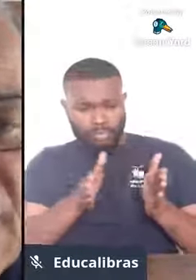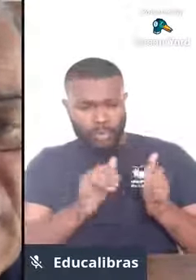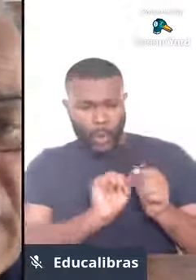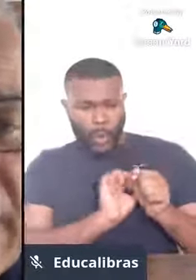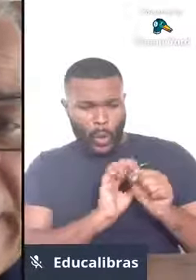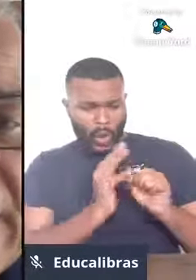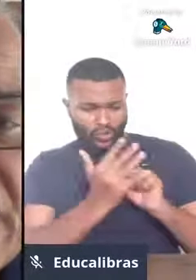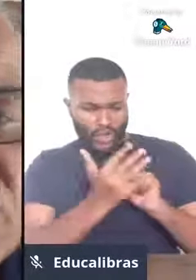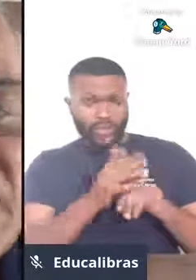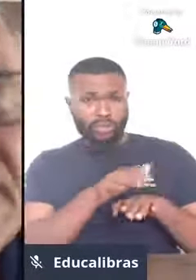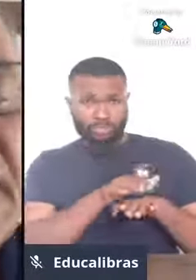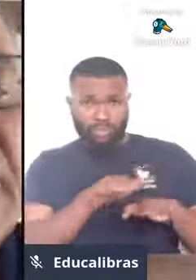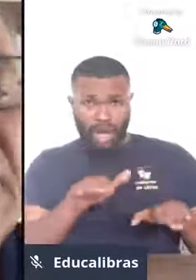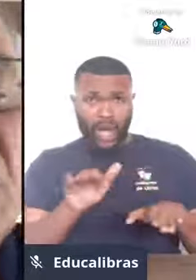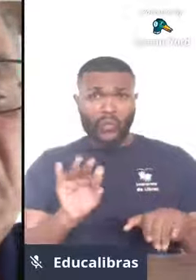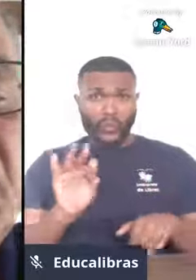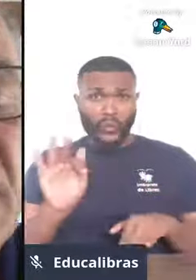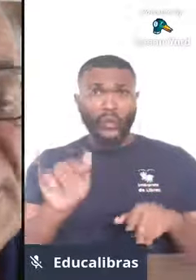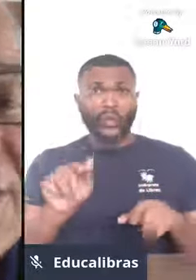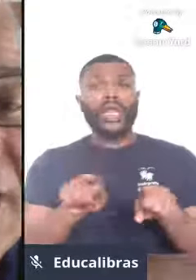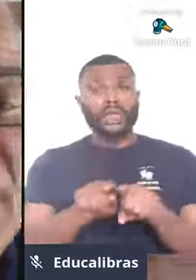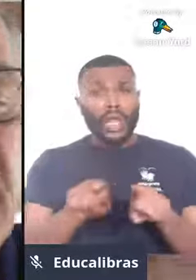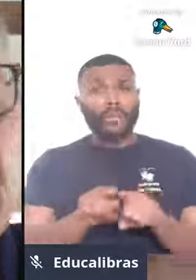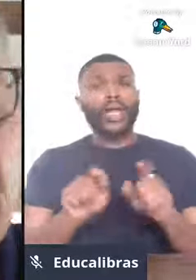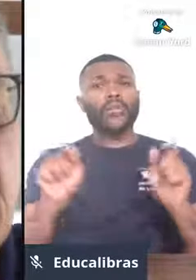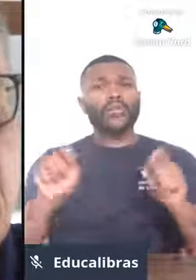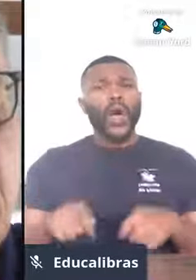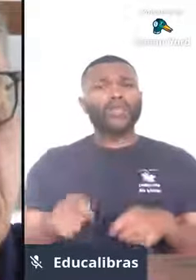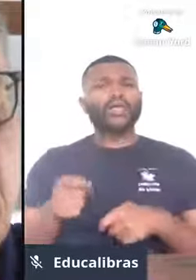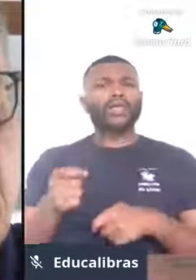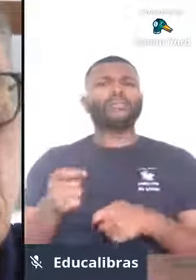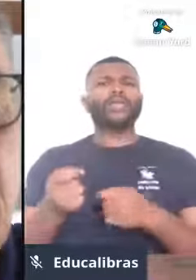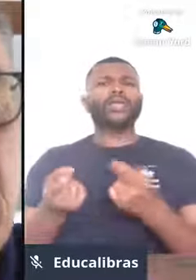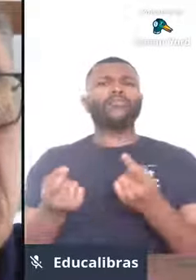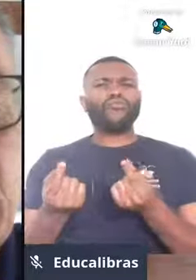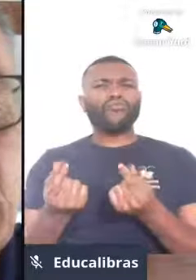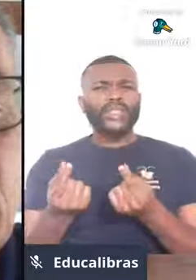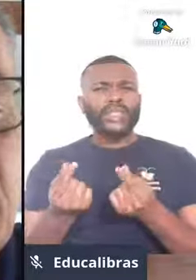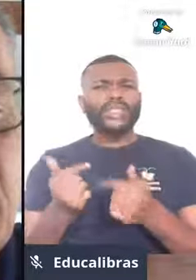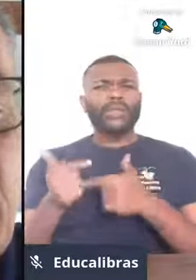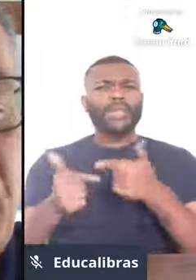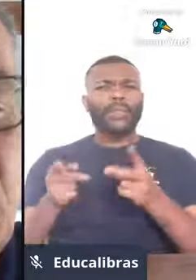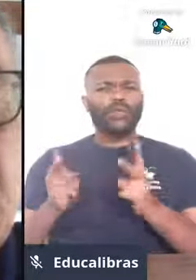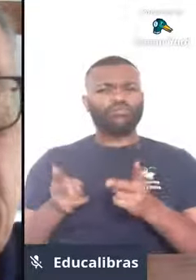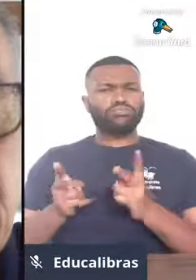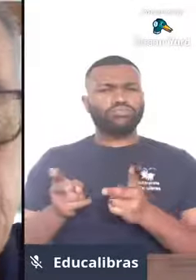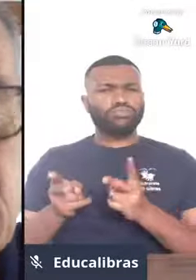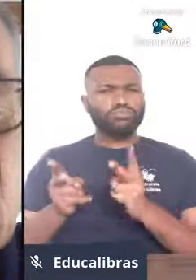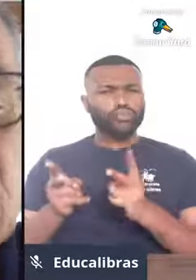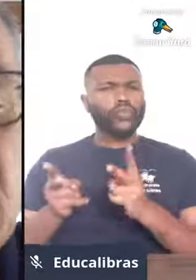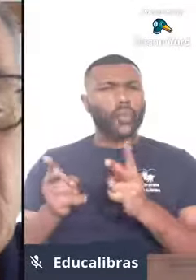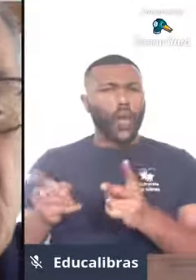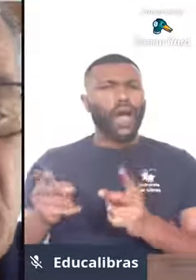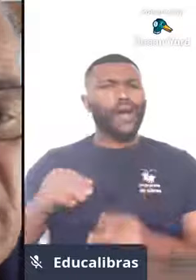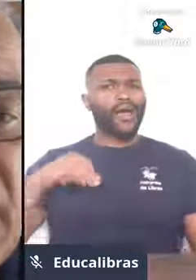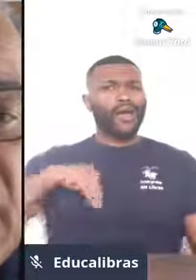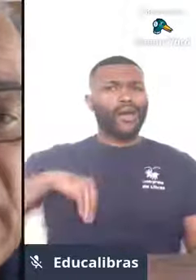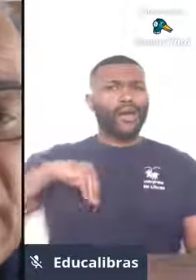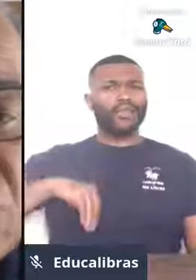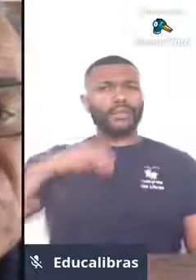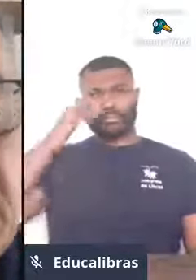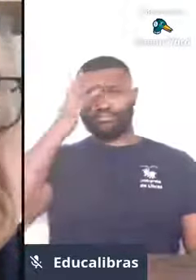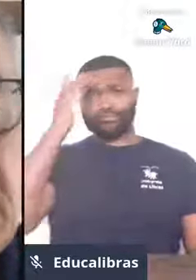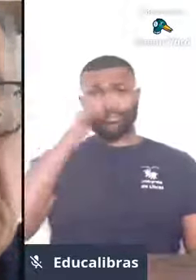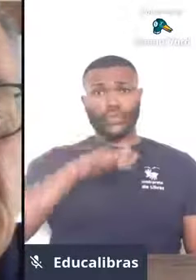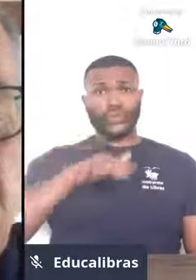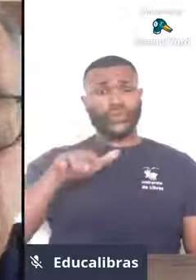possa, inclusive, se garantir financeiramente, se garantir no trabalho, uma fonte de renda para as pessoas. A